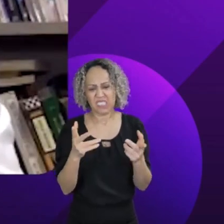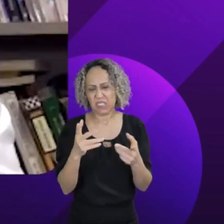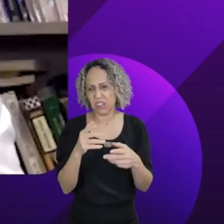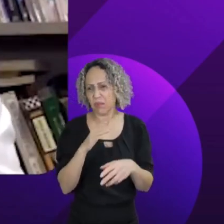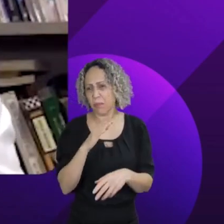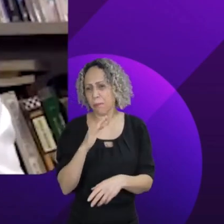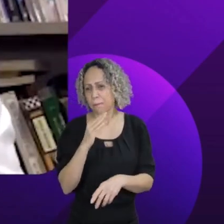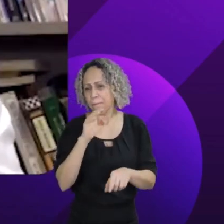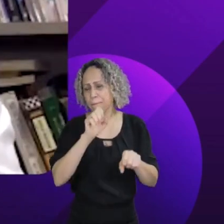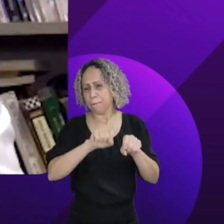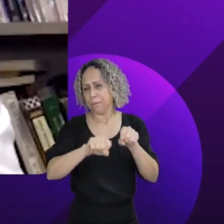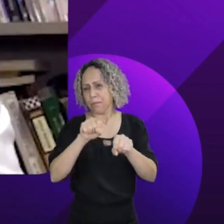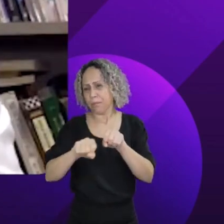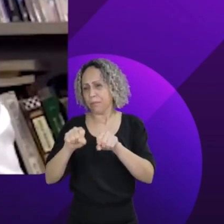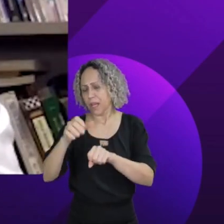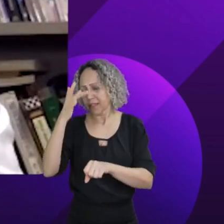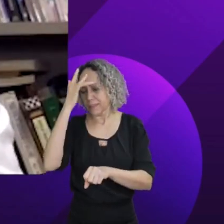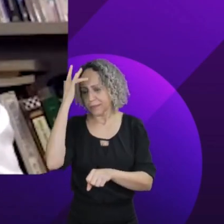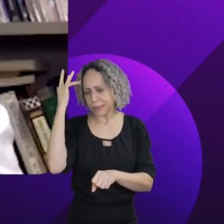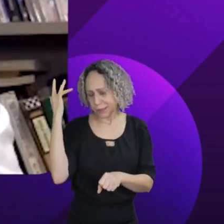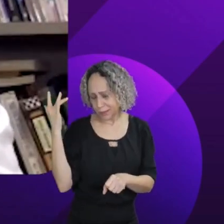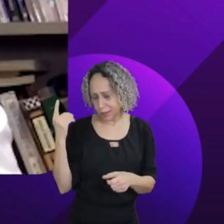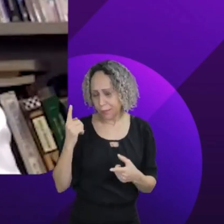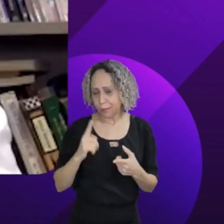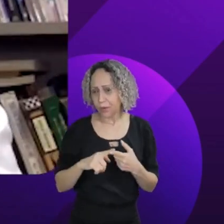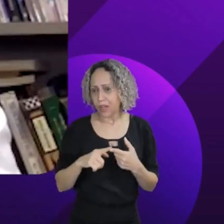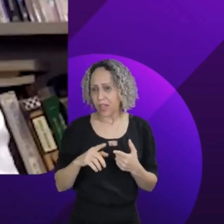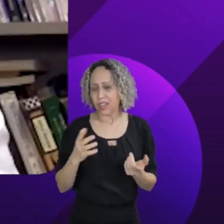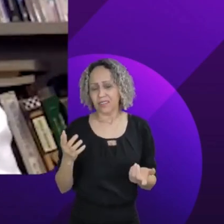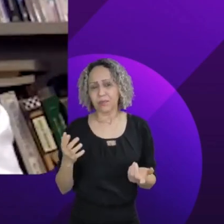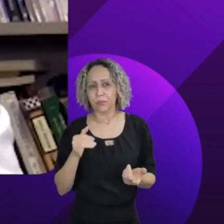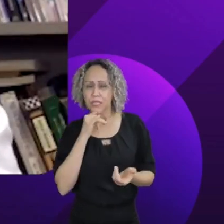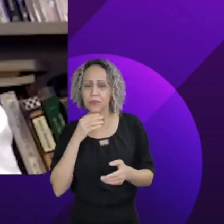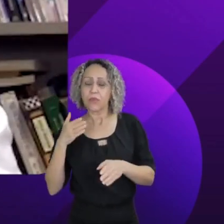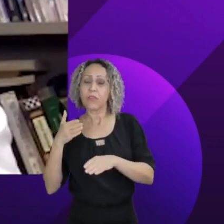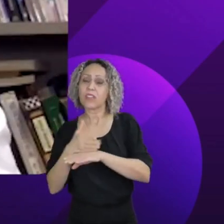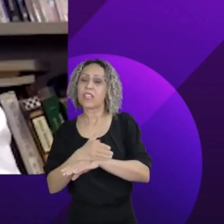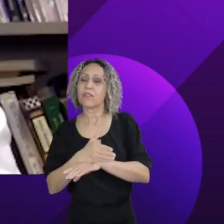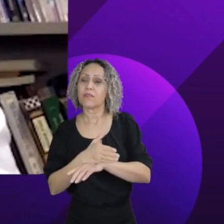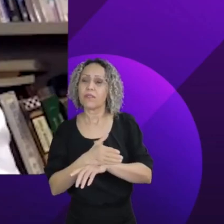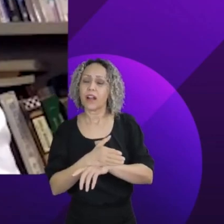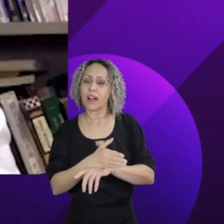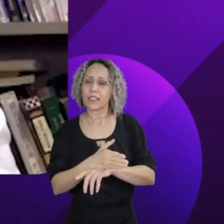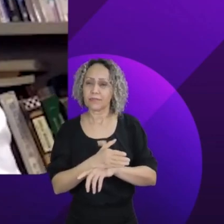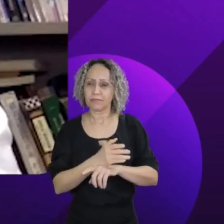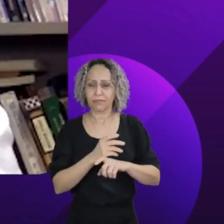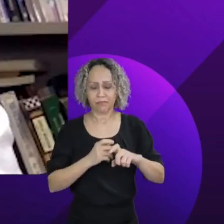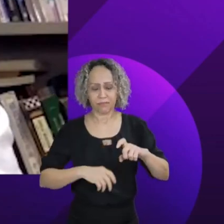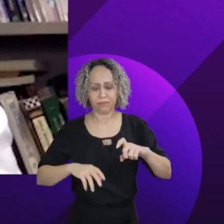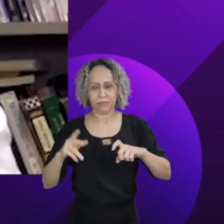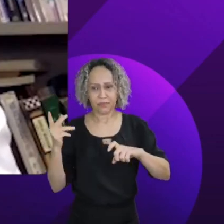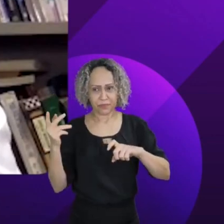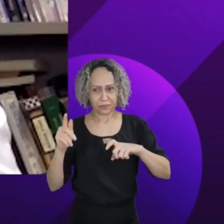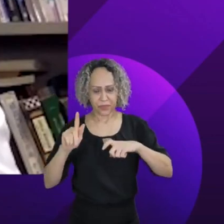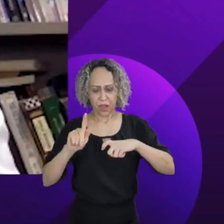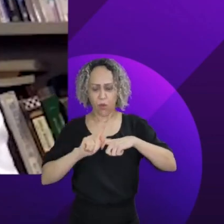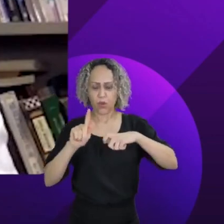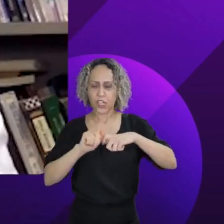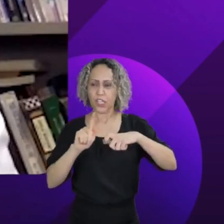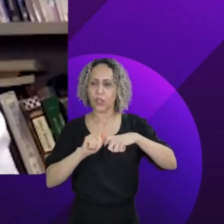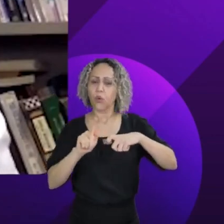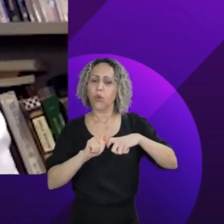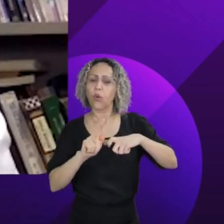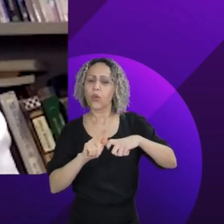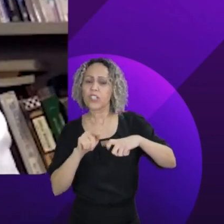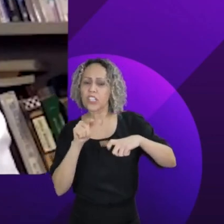né? Então, sempre dá uma lembradinha, doutor, será que não está, ou doutora, será que não está na hora de eu fazer a minha mamografia? Será que eu